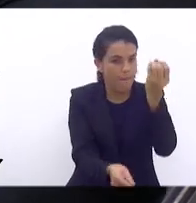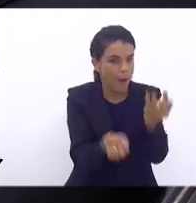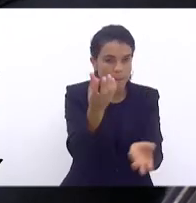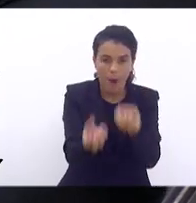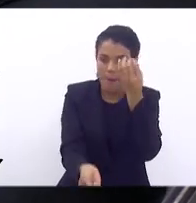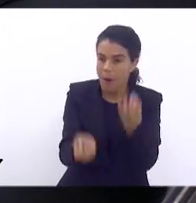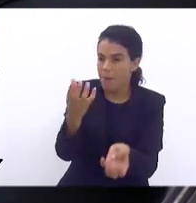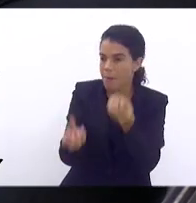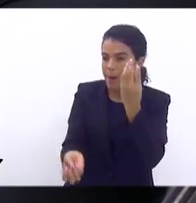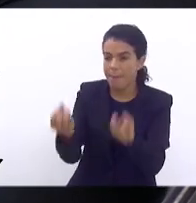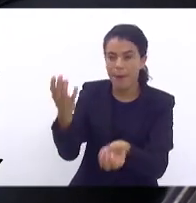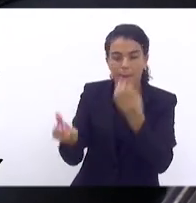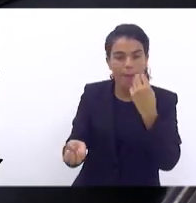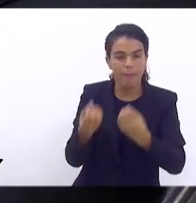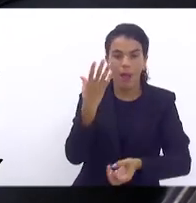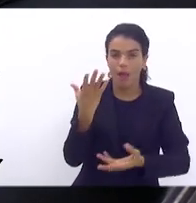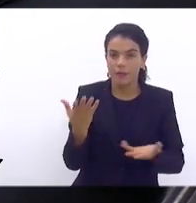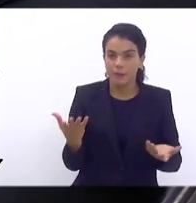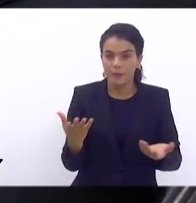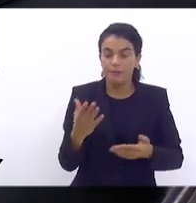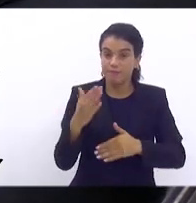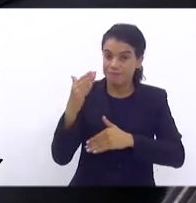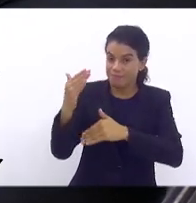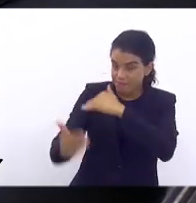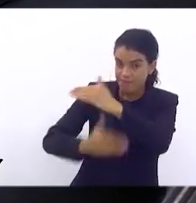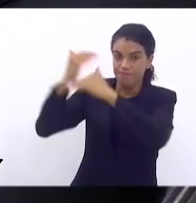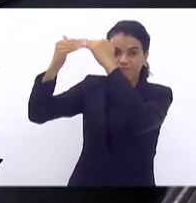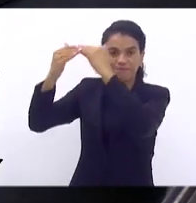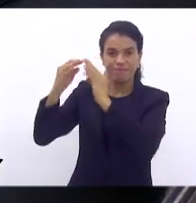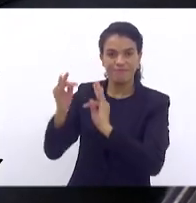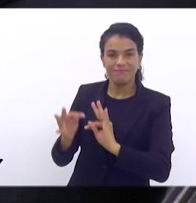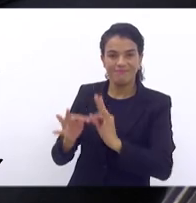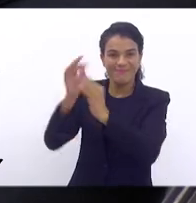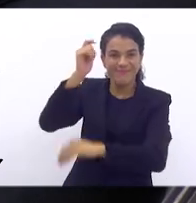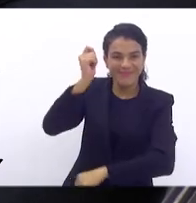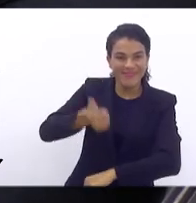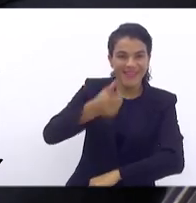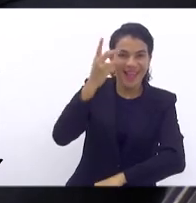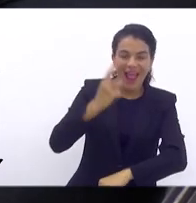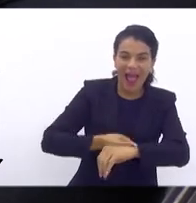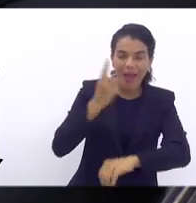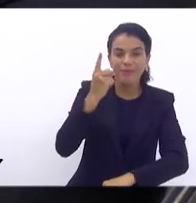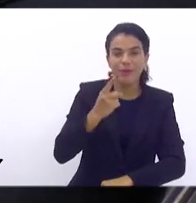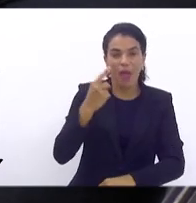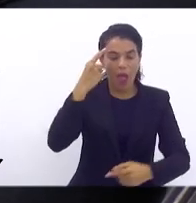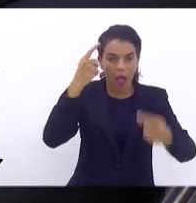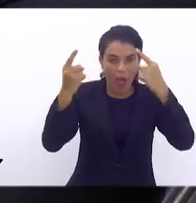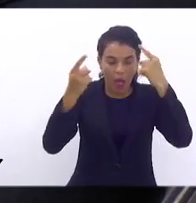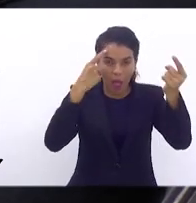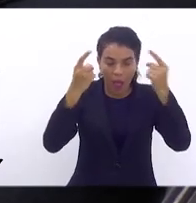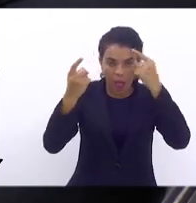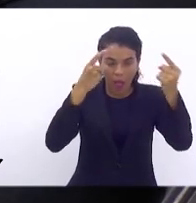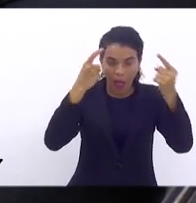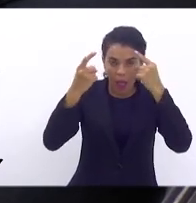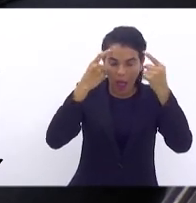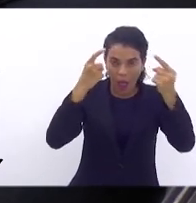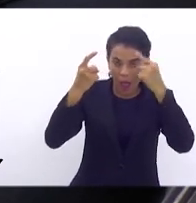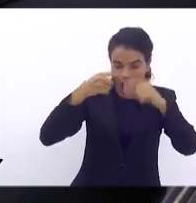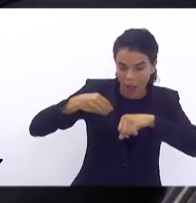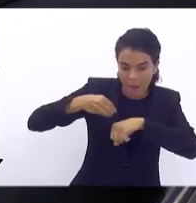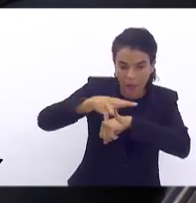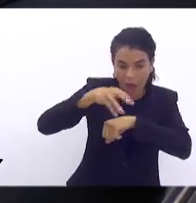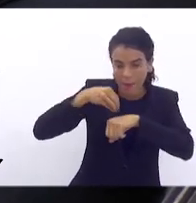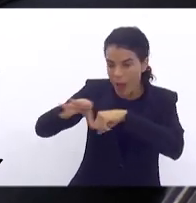muito assim como o avanço tecnológico é rápido a criatividade para transportar